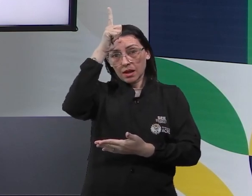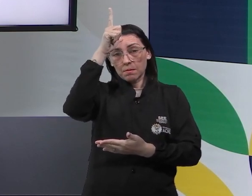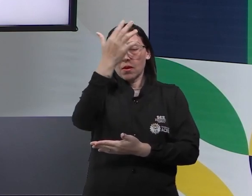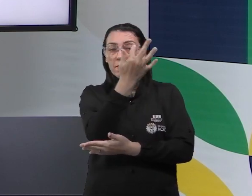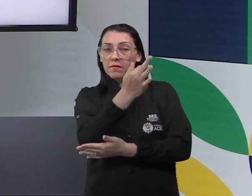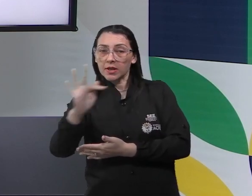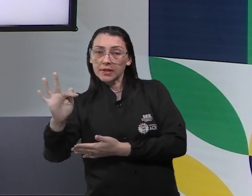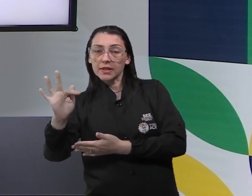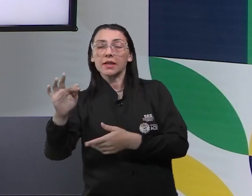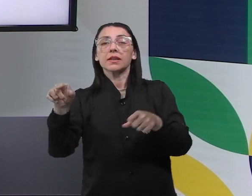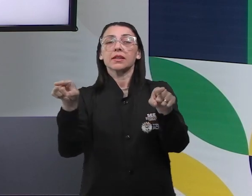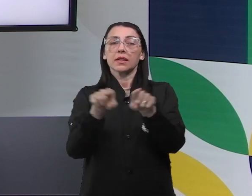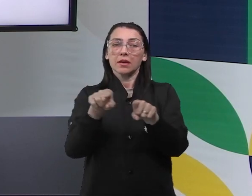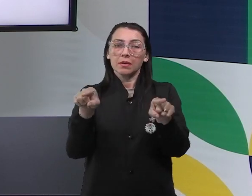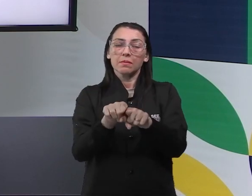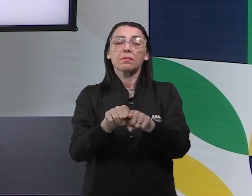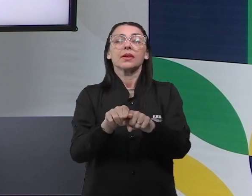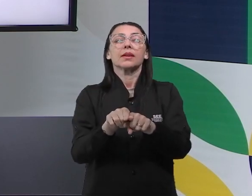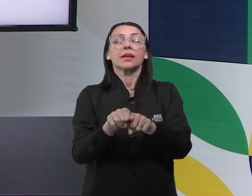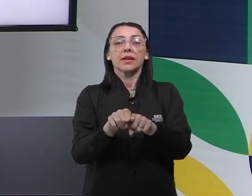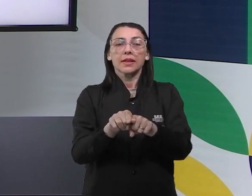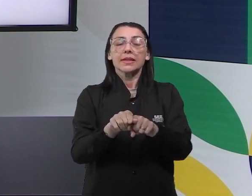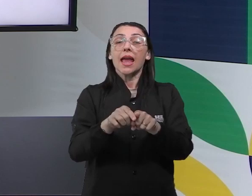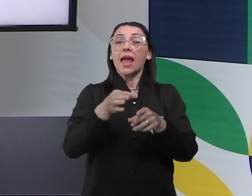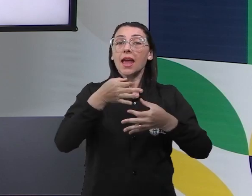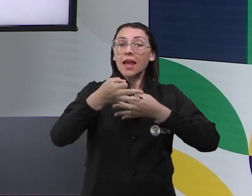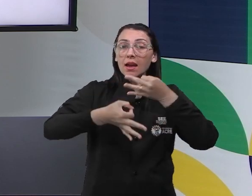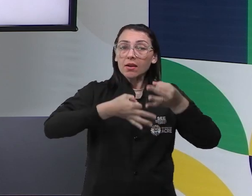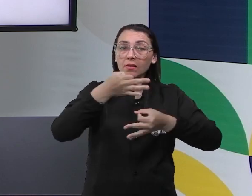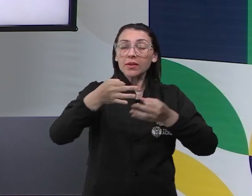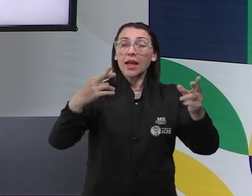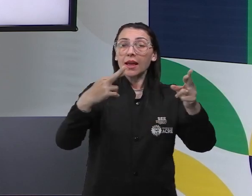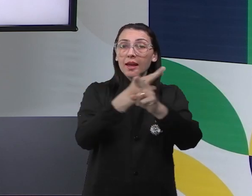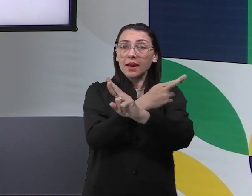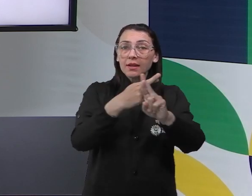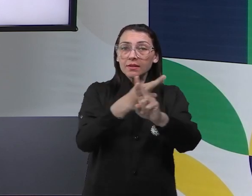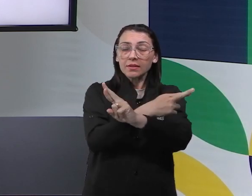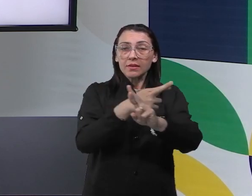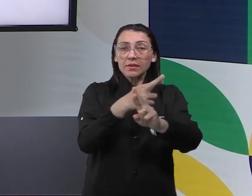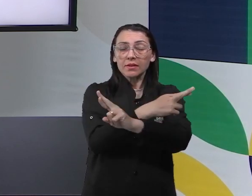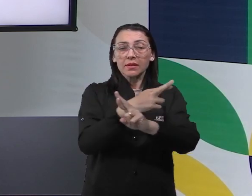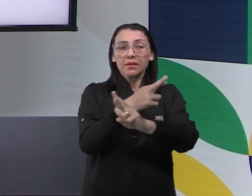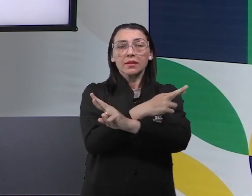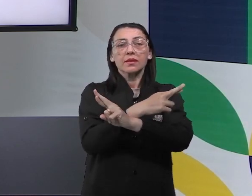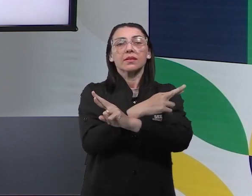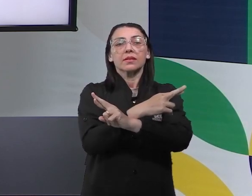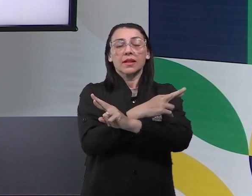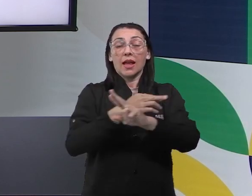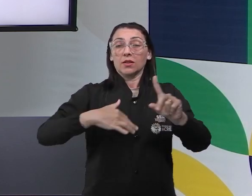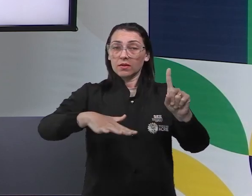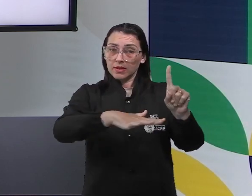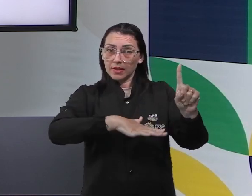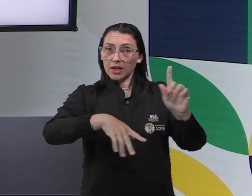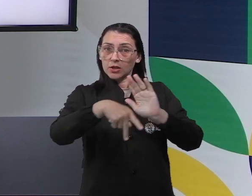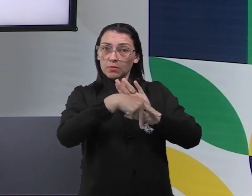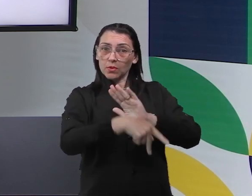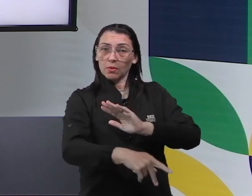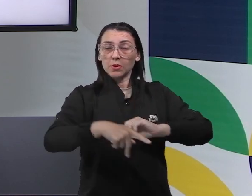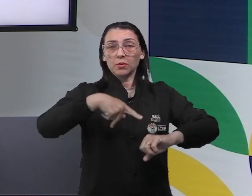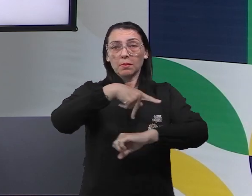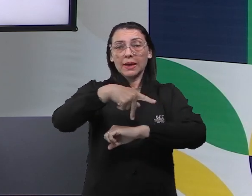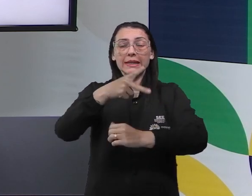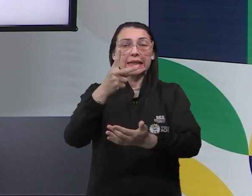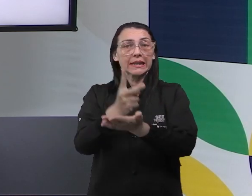francês, traria ali naquela obra críticas relacionadas àquela sociedade. Então,